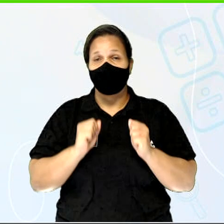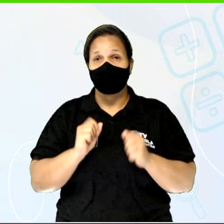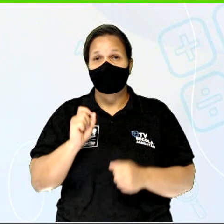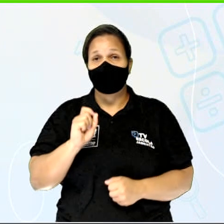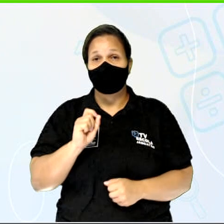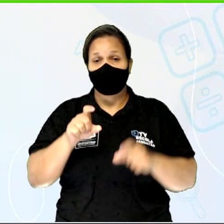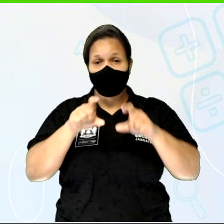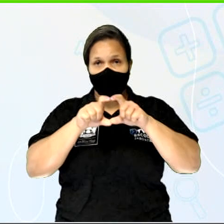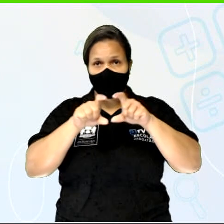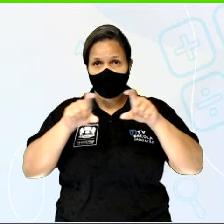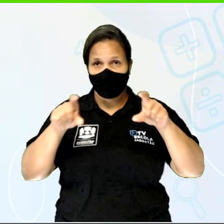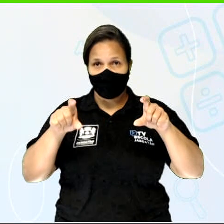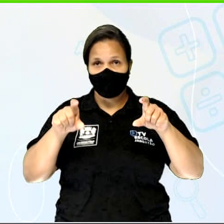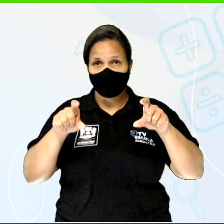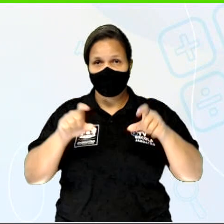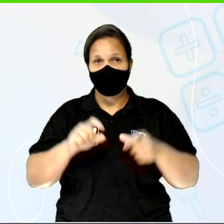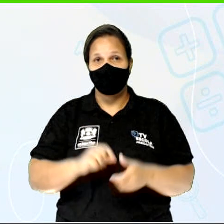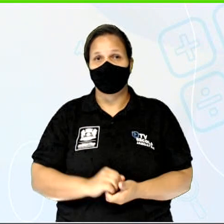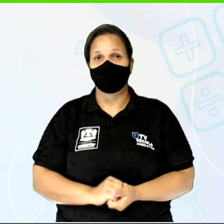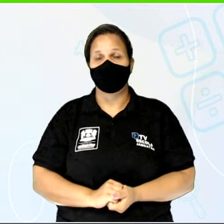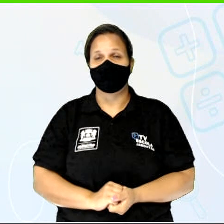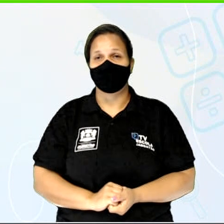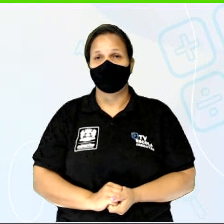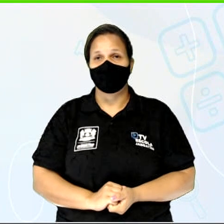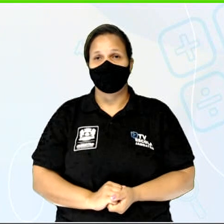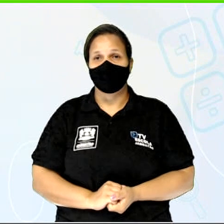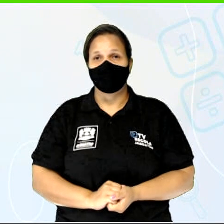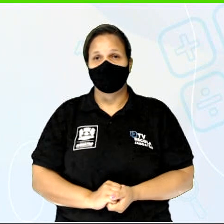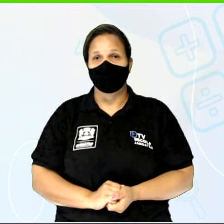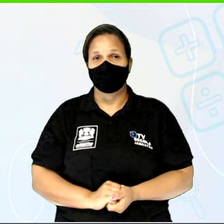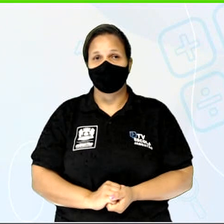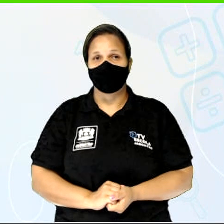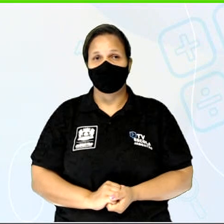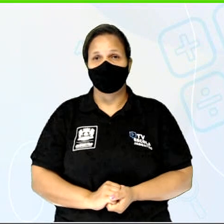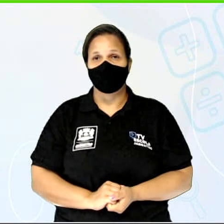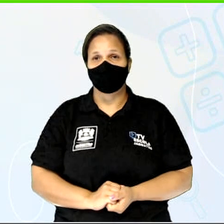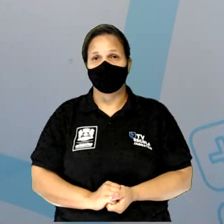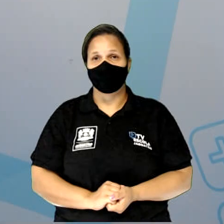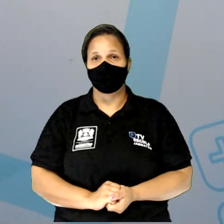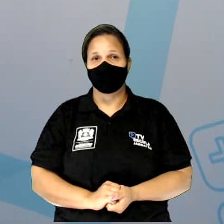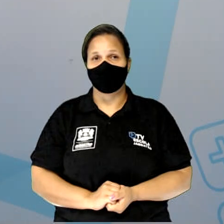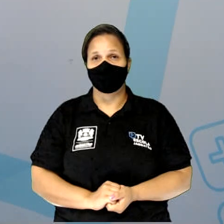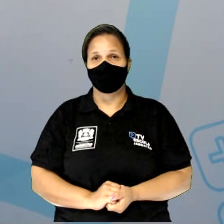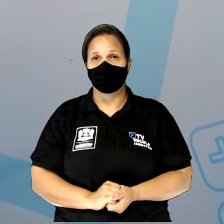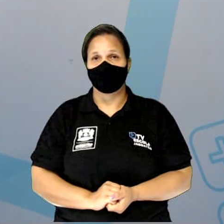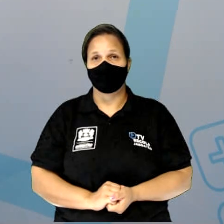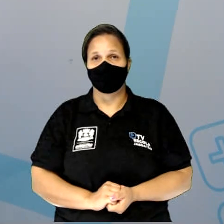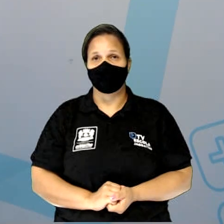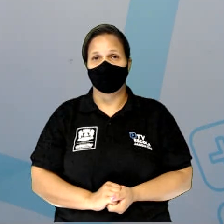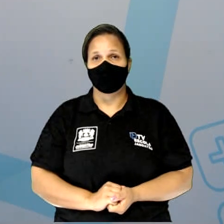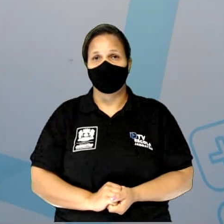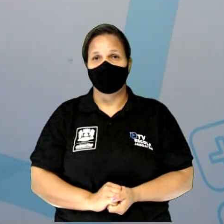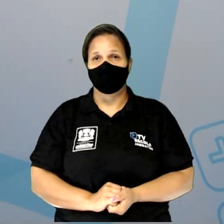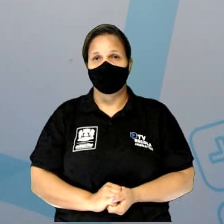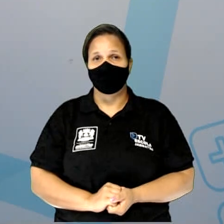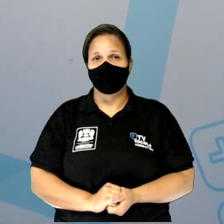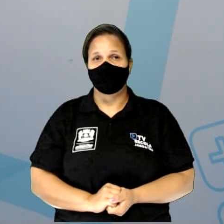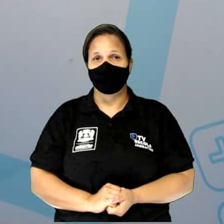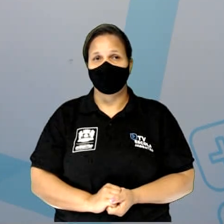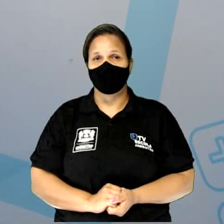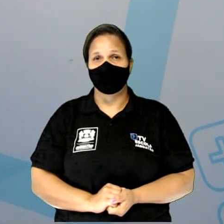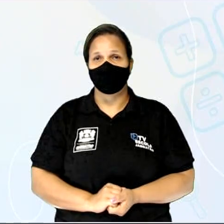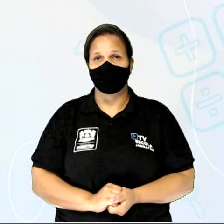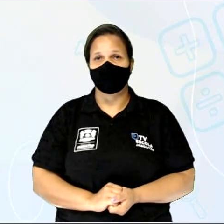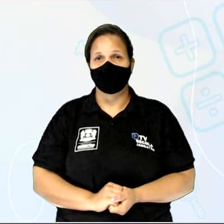get worse, will you call me? E isso ainda caracteriza uma forma